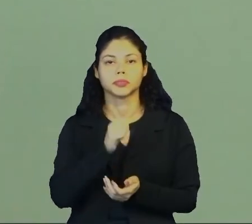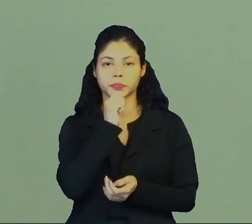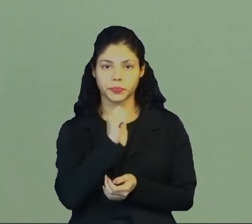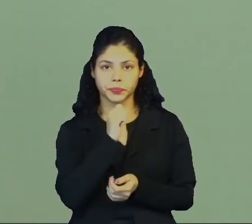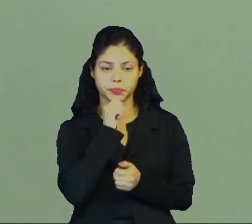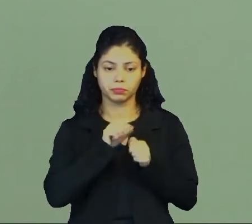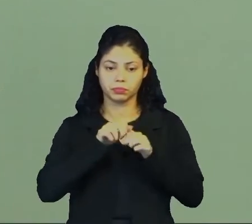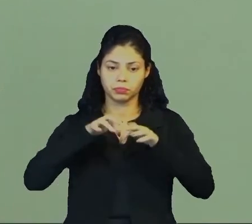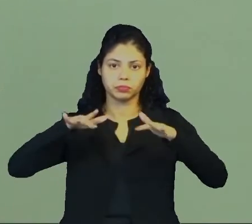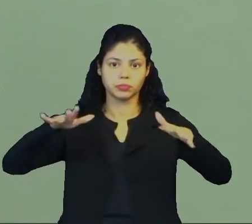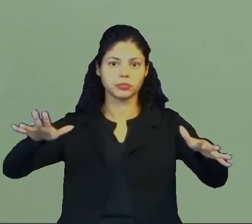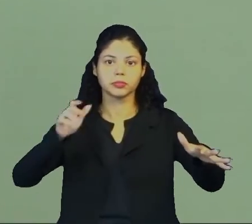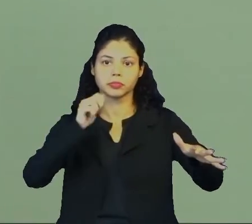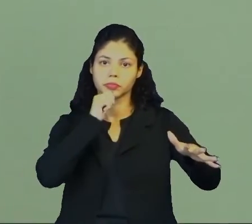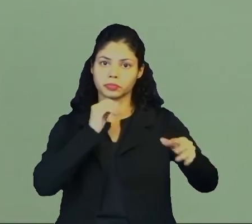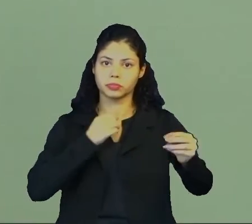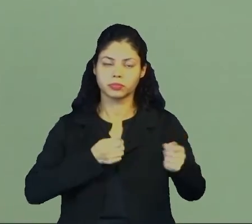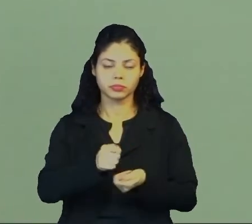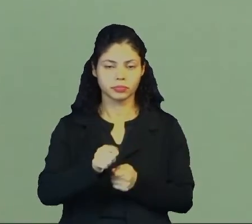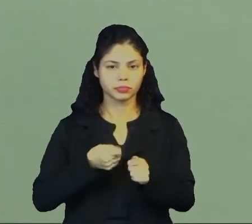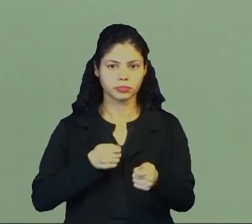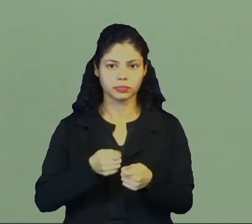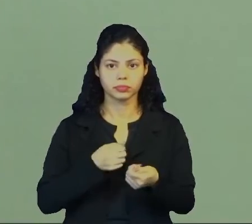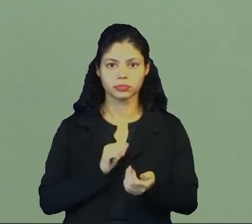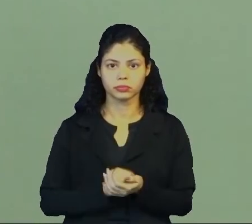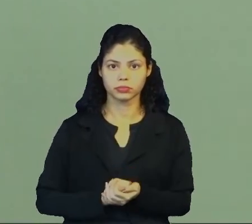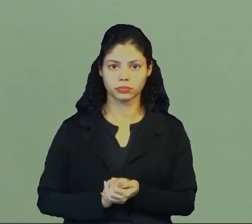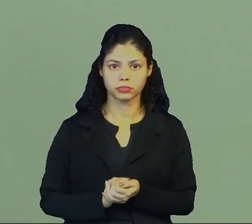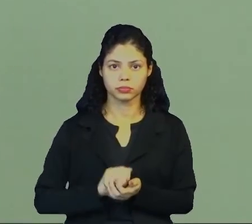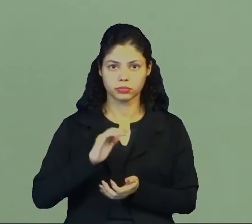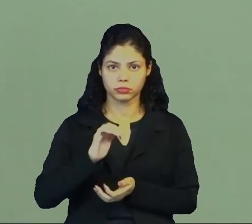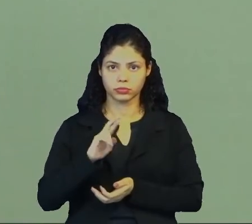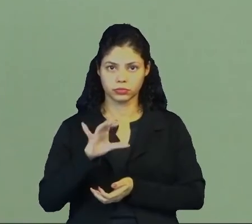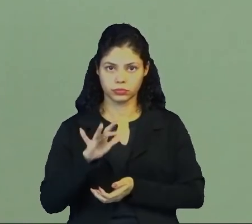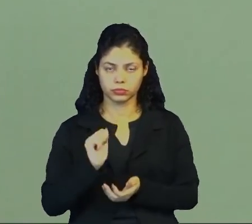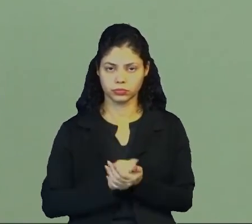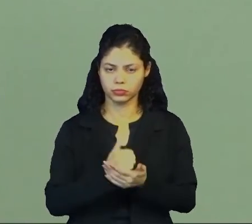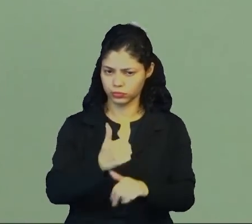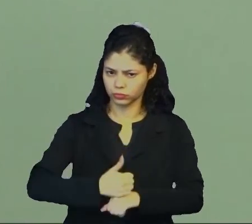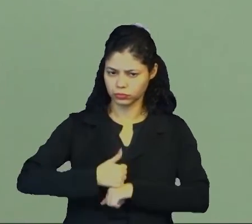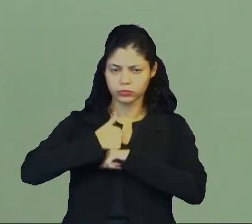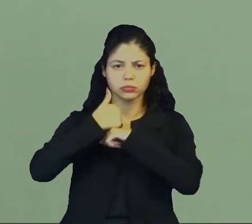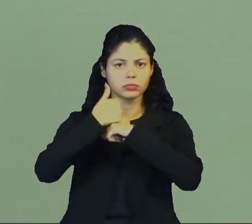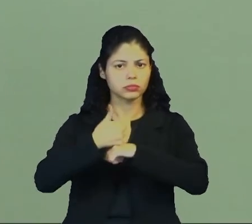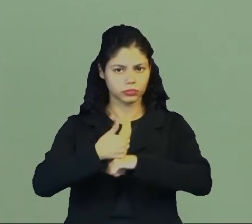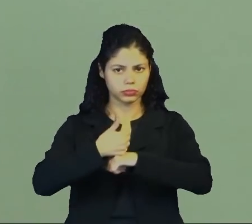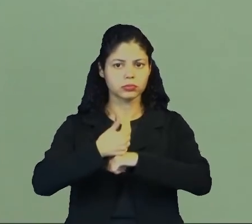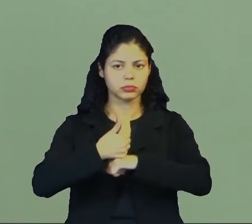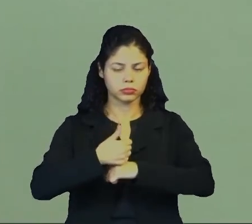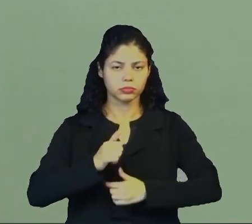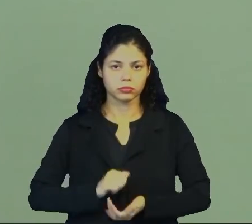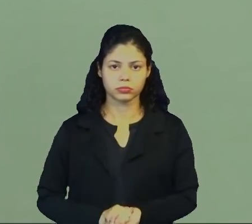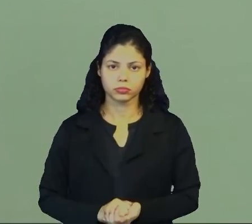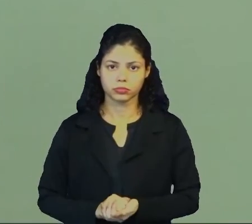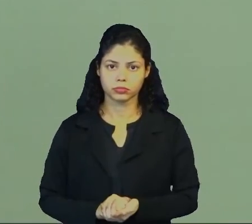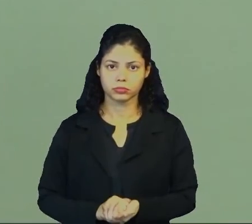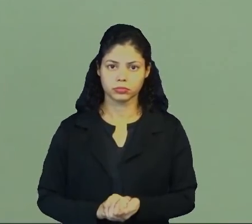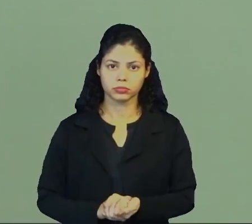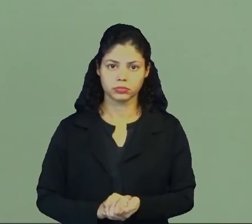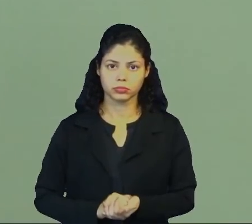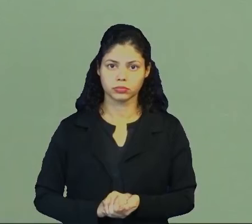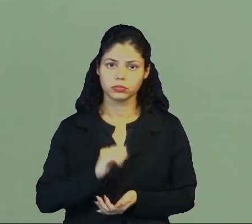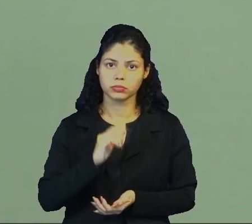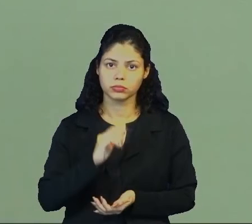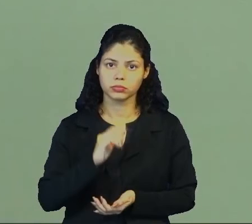o funcionamento, né, o status quo, né, a qualidade aí, a dinâmica